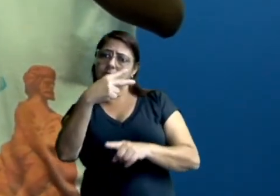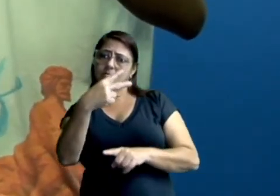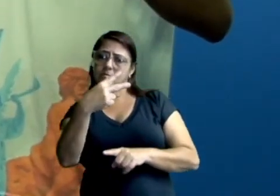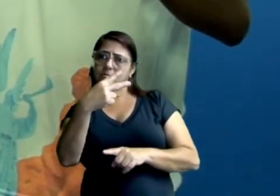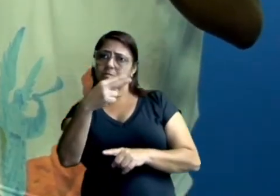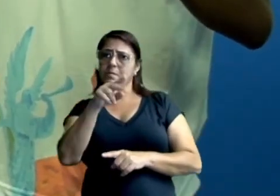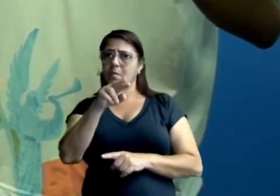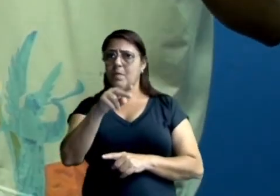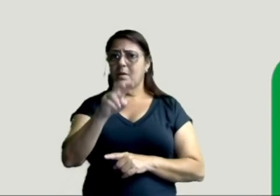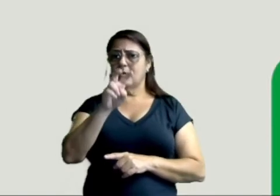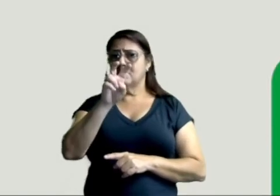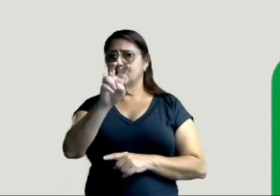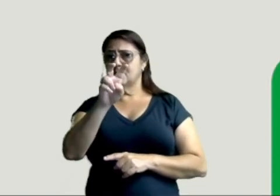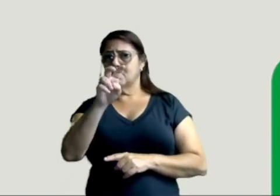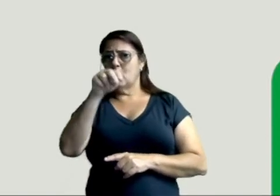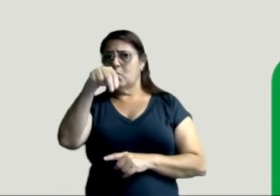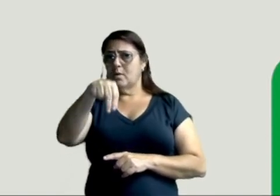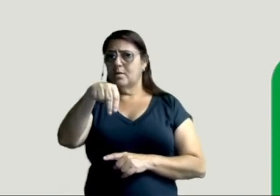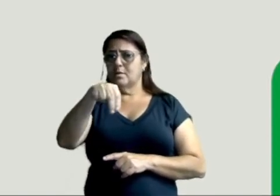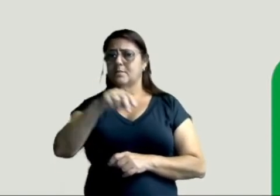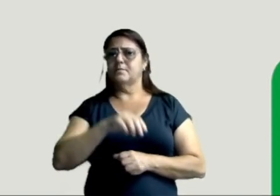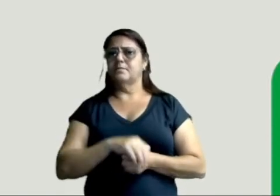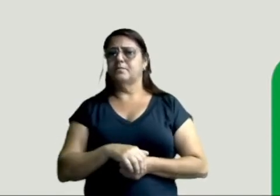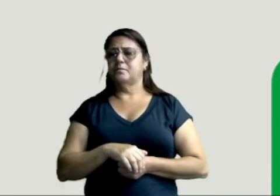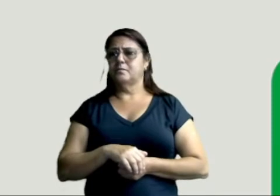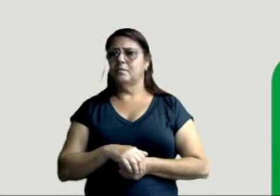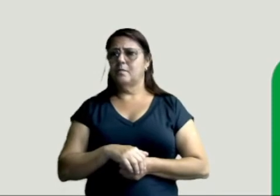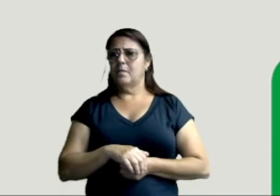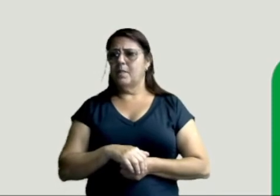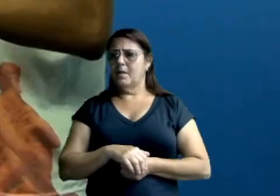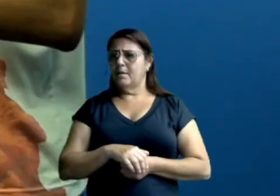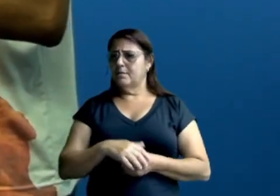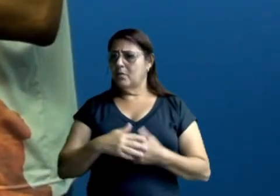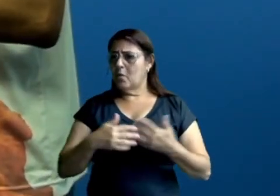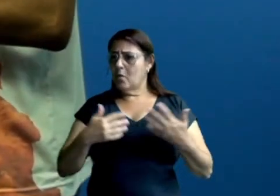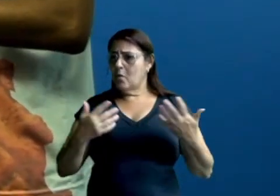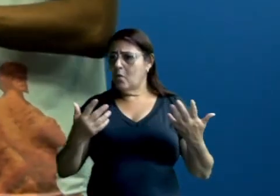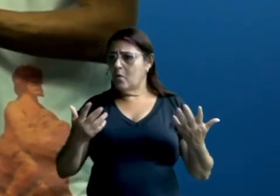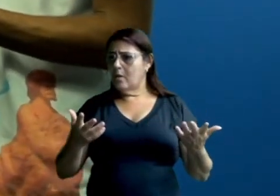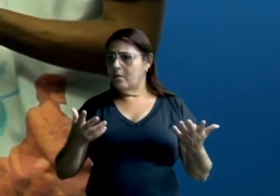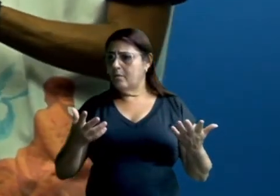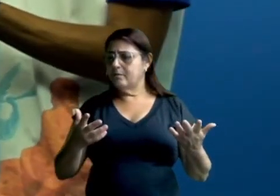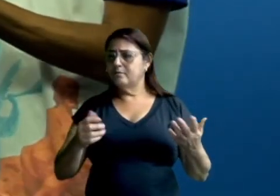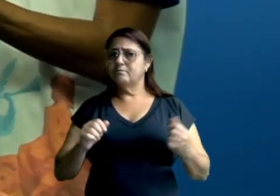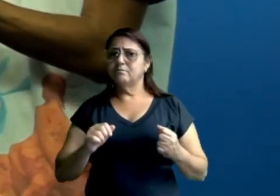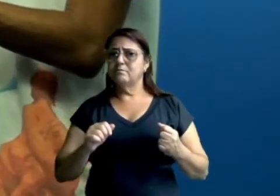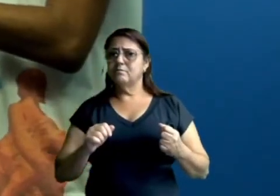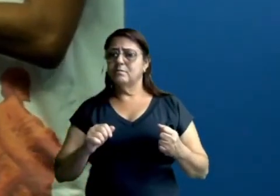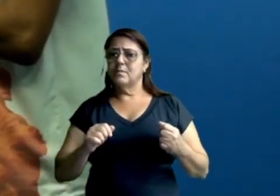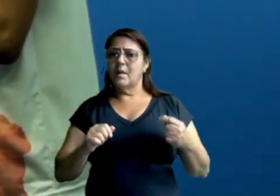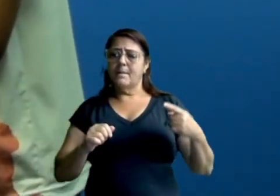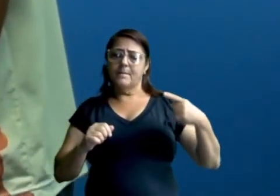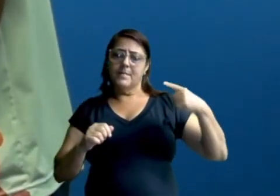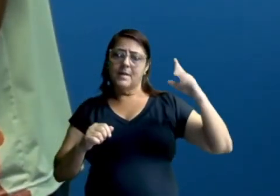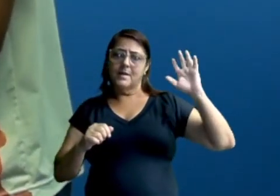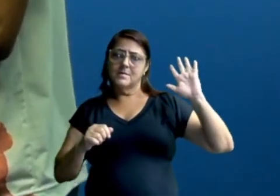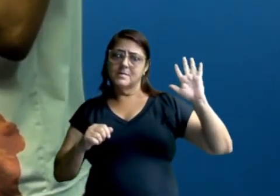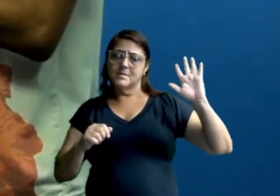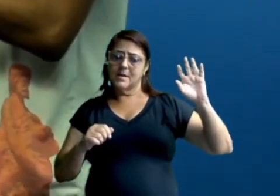para saber que é 5. Aí vamos lá. E ele está indo para onde, professor? Ele está indo da